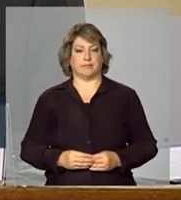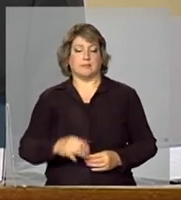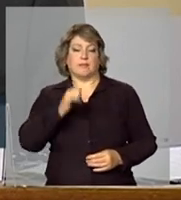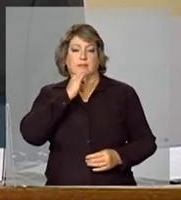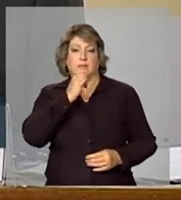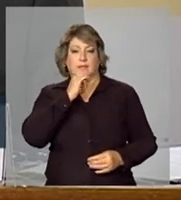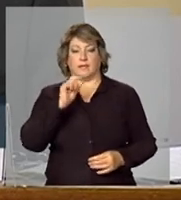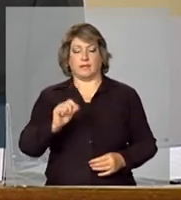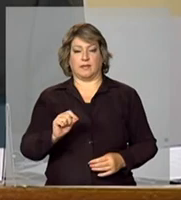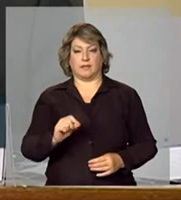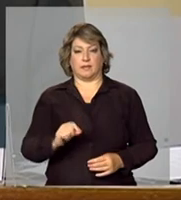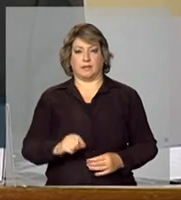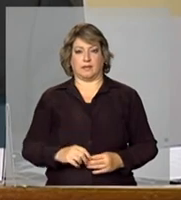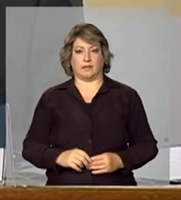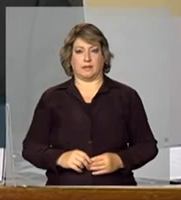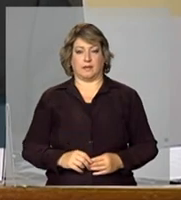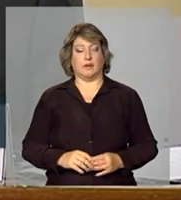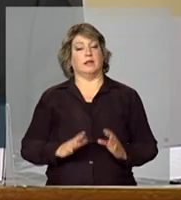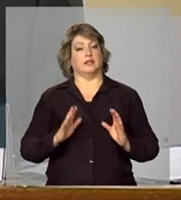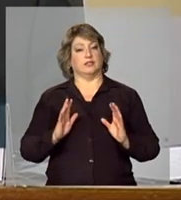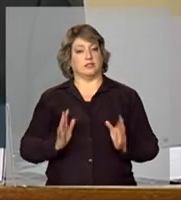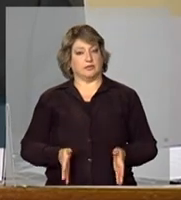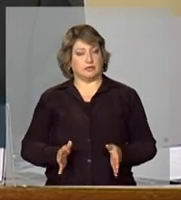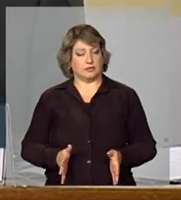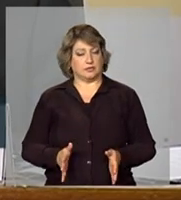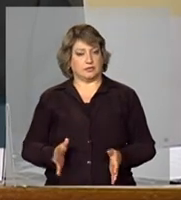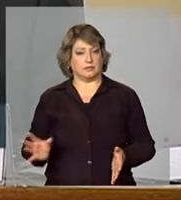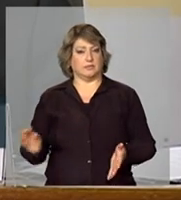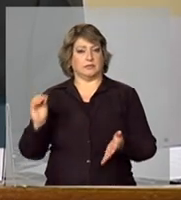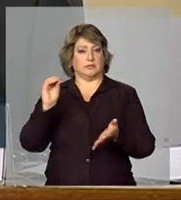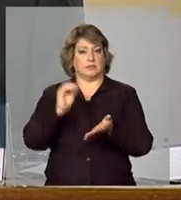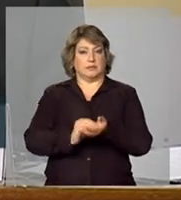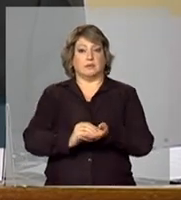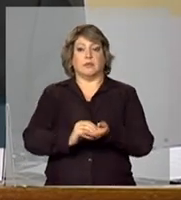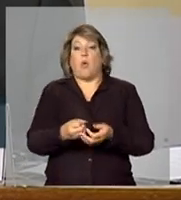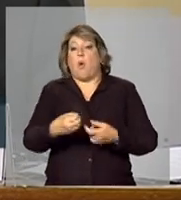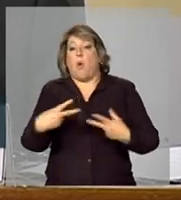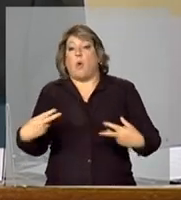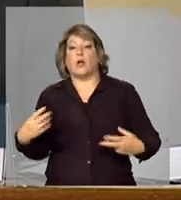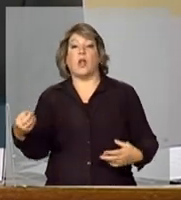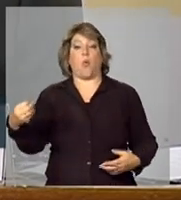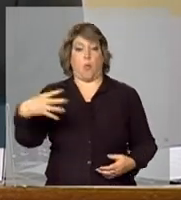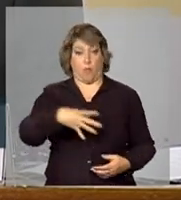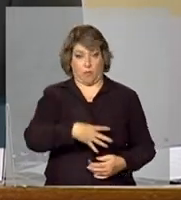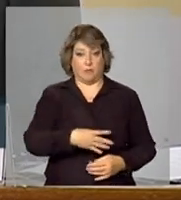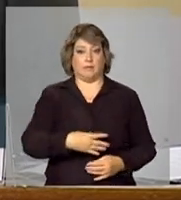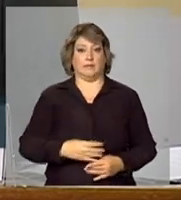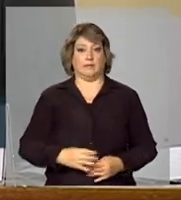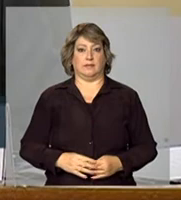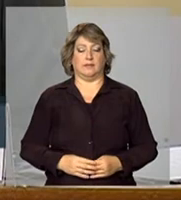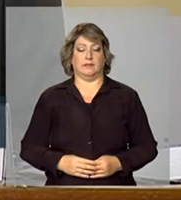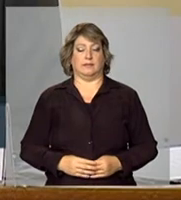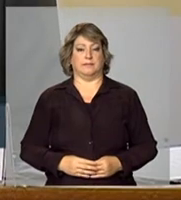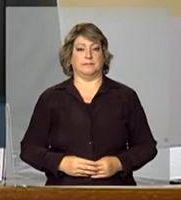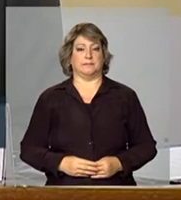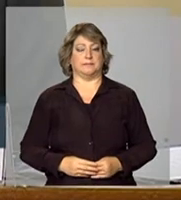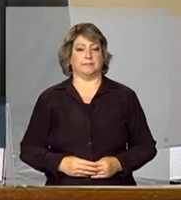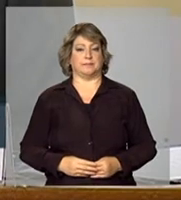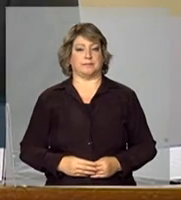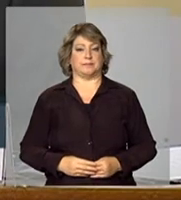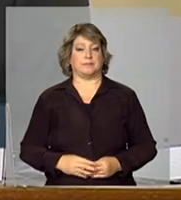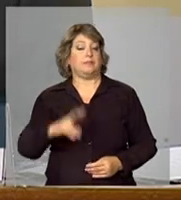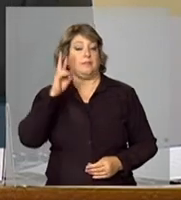entre foram introduzidas novidades não é no caso